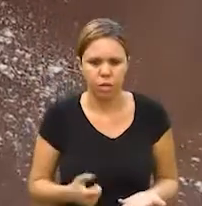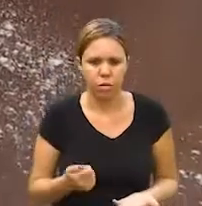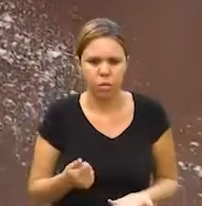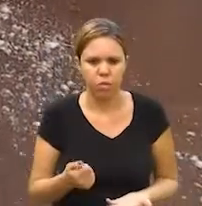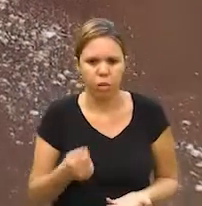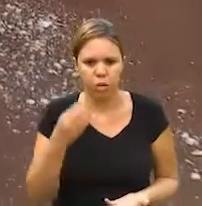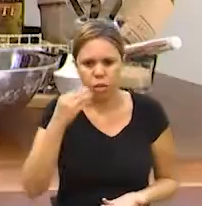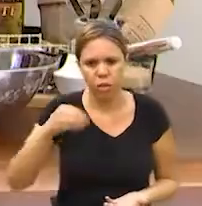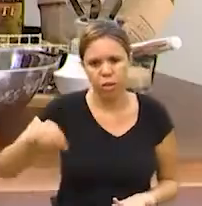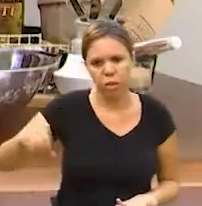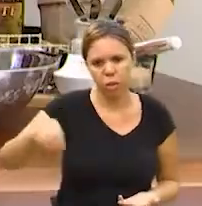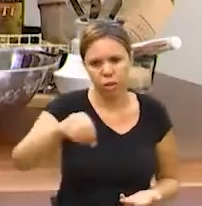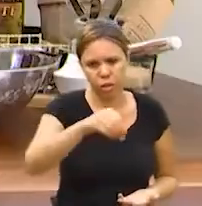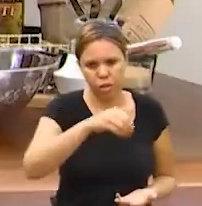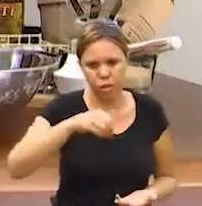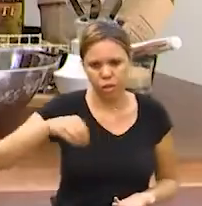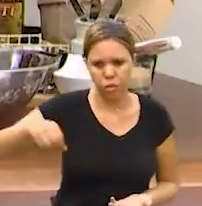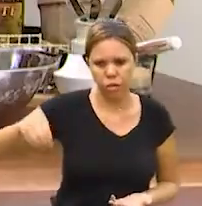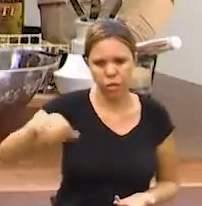de farinha.